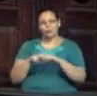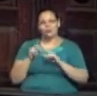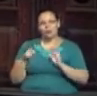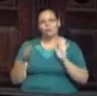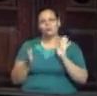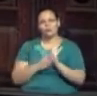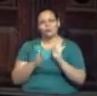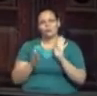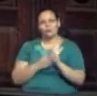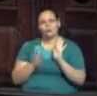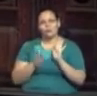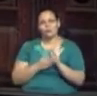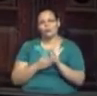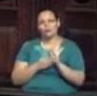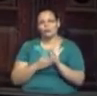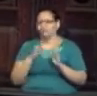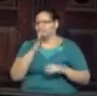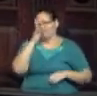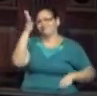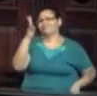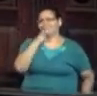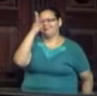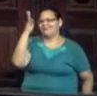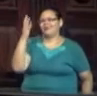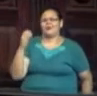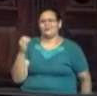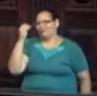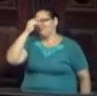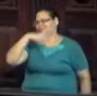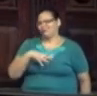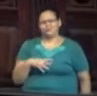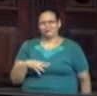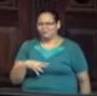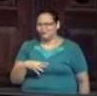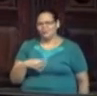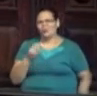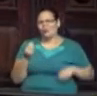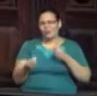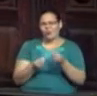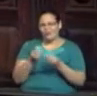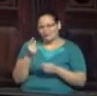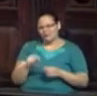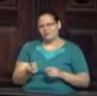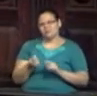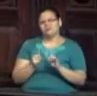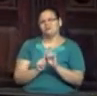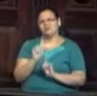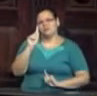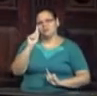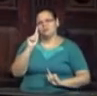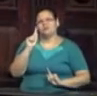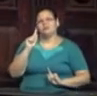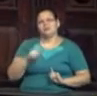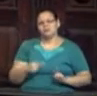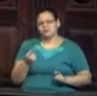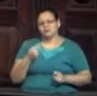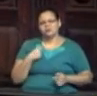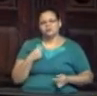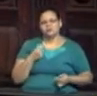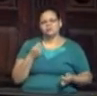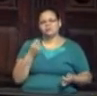no termo, que é um absurdo, é um abuso, as tarifas de